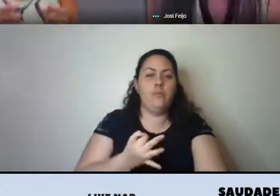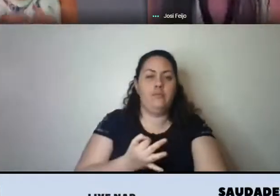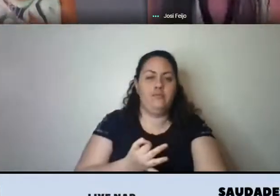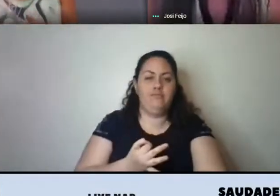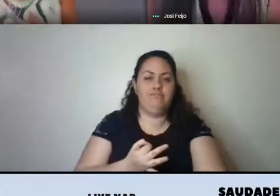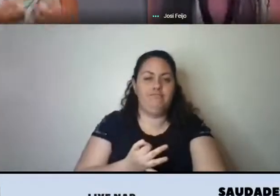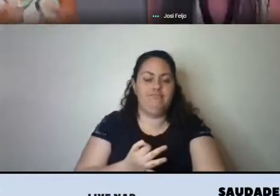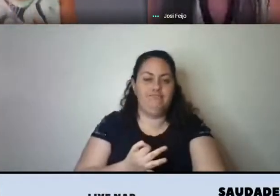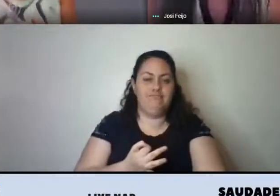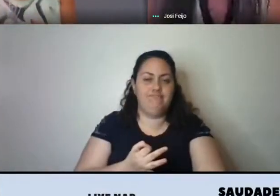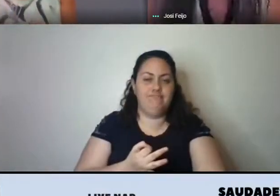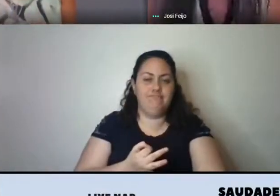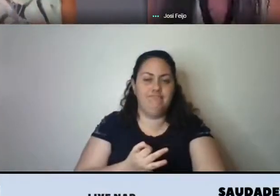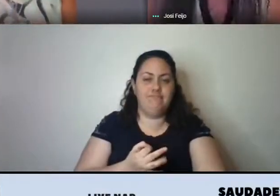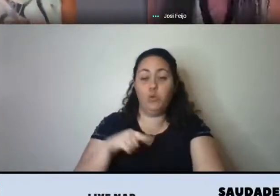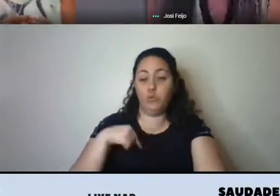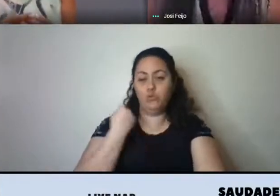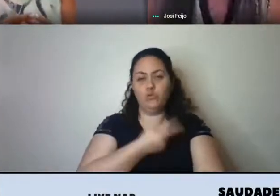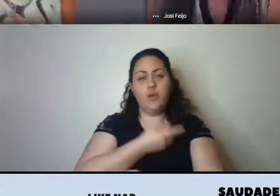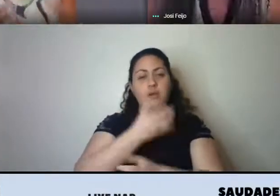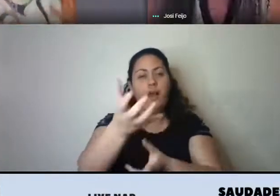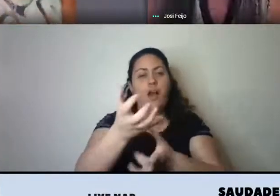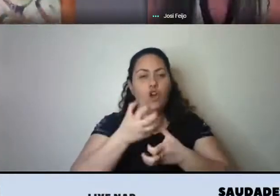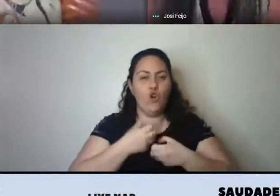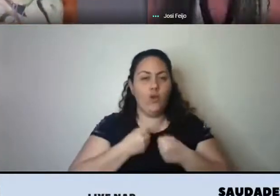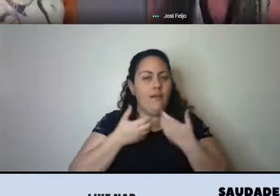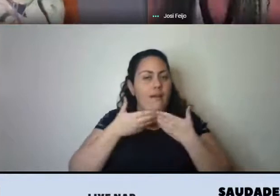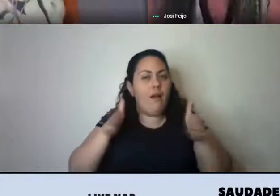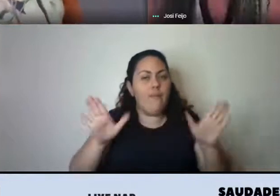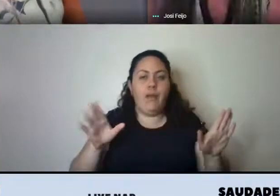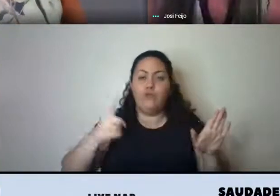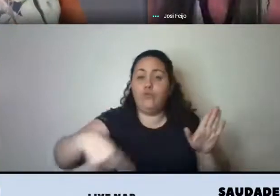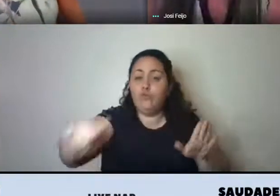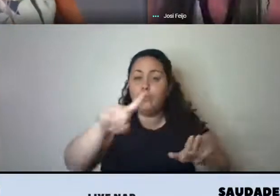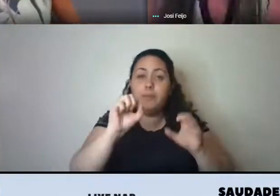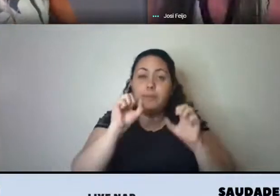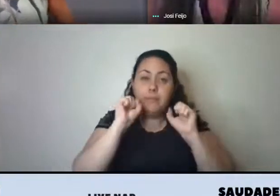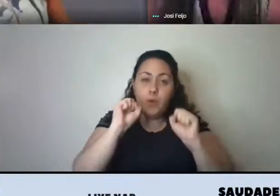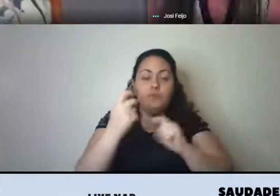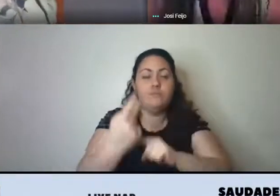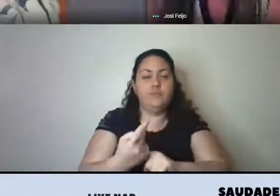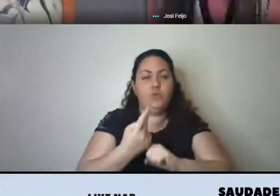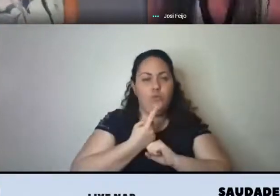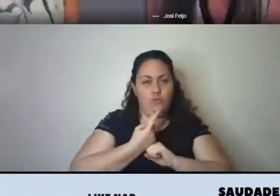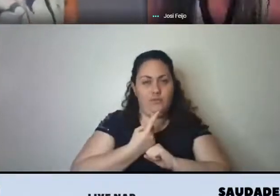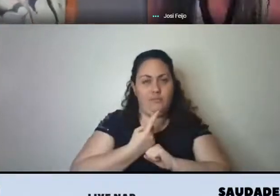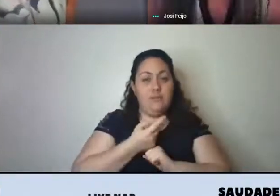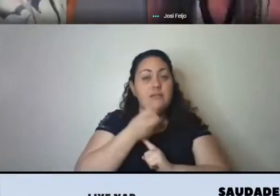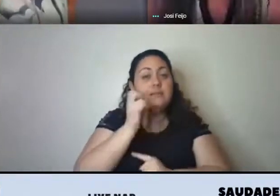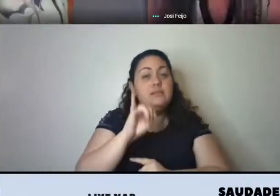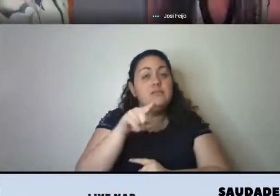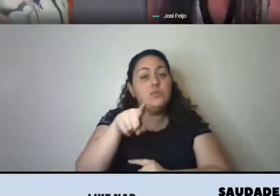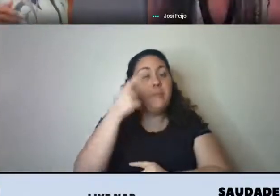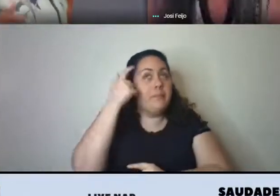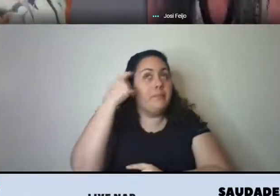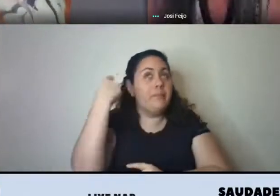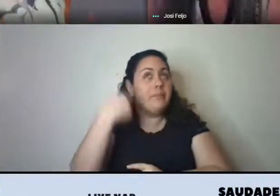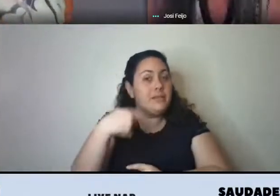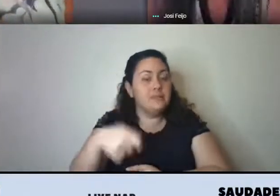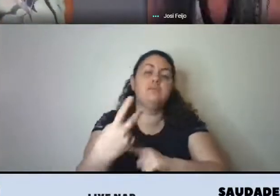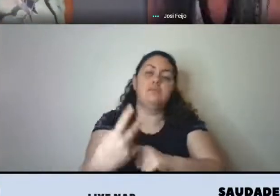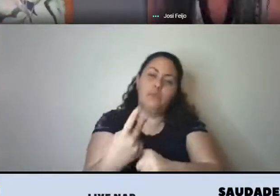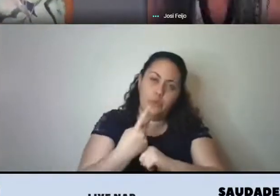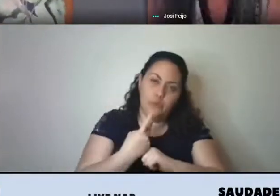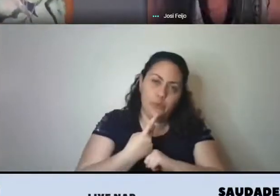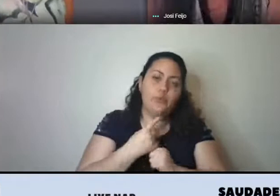acolhimento, essa certeza de um espaço, para o momento em que, enfim, entenderem necessário. Claro,